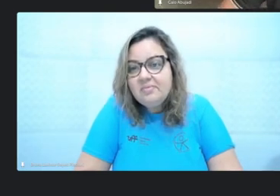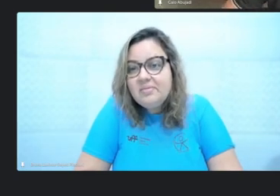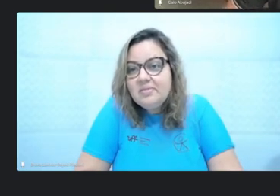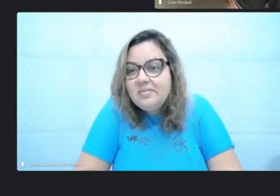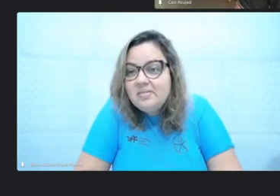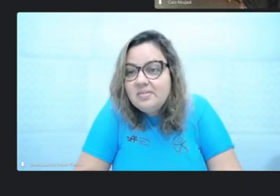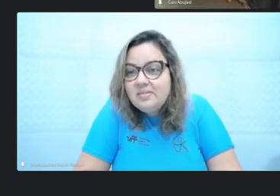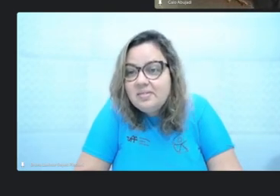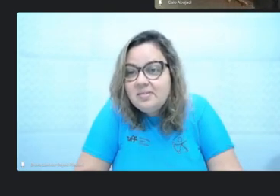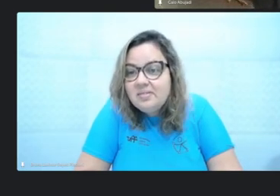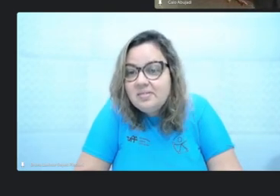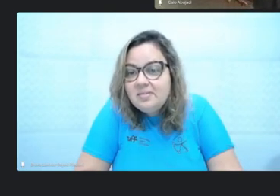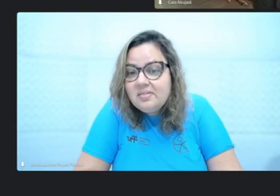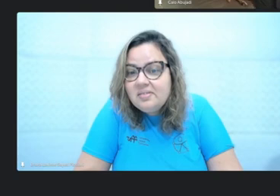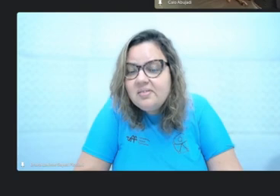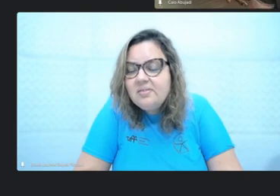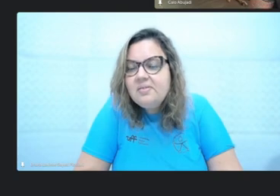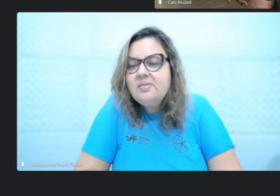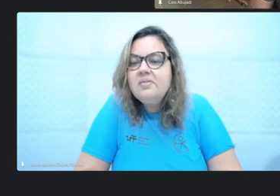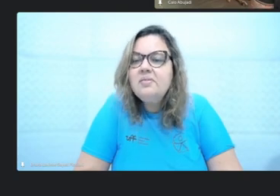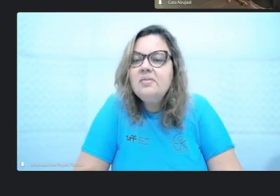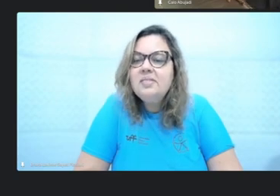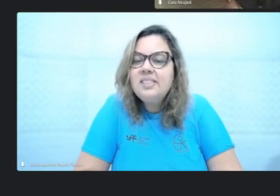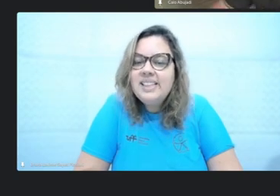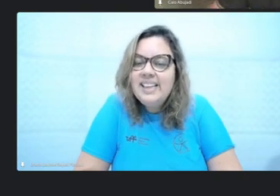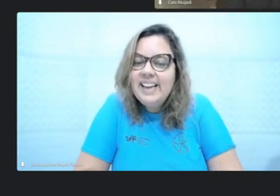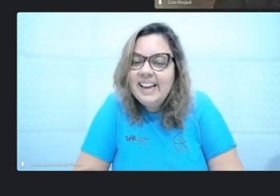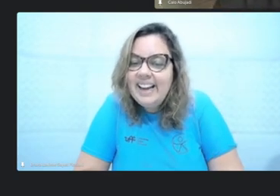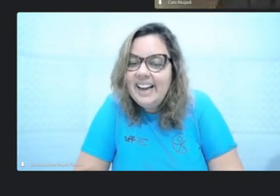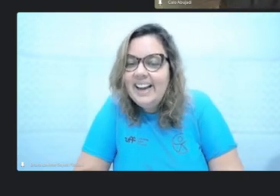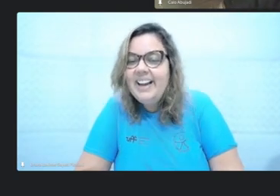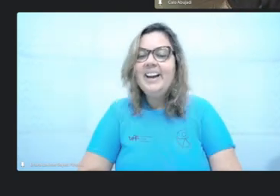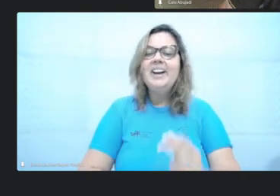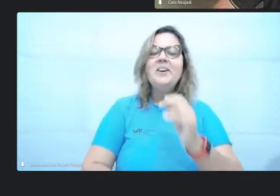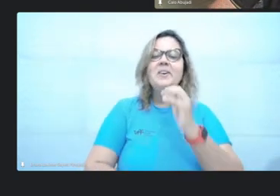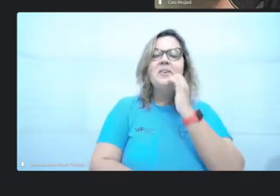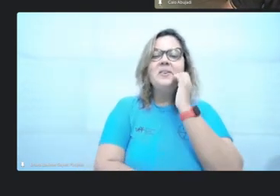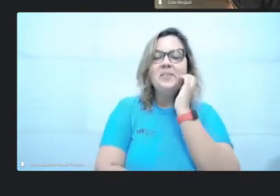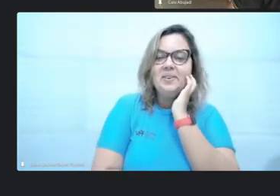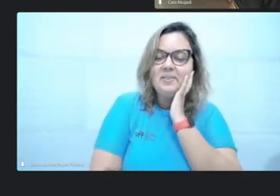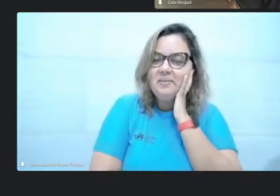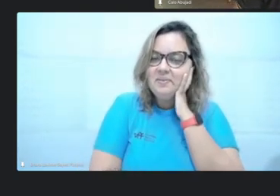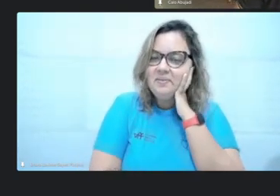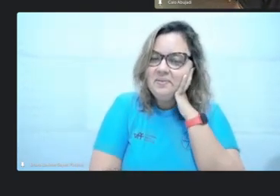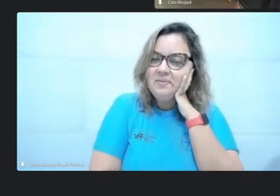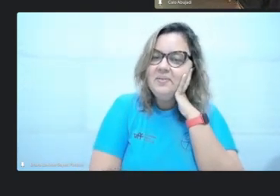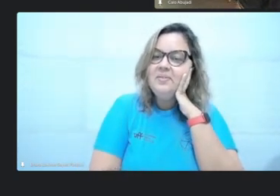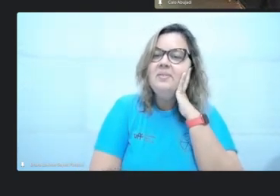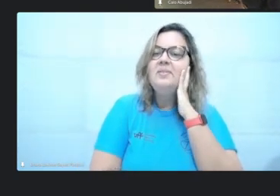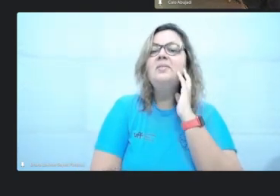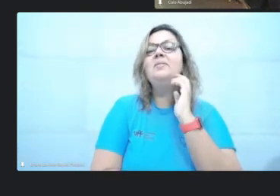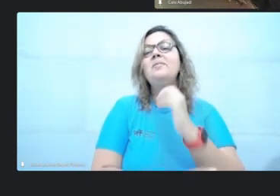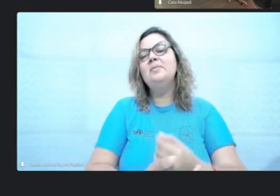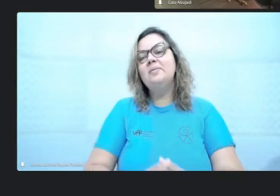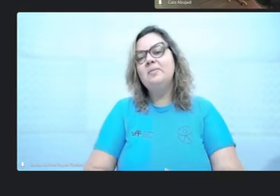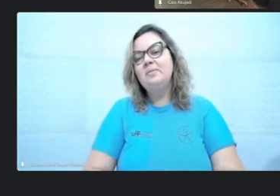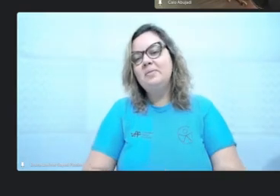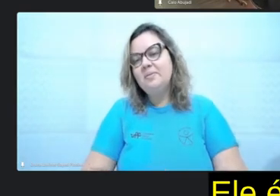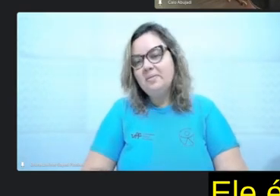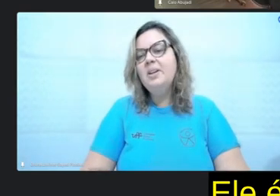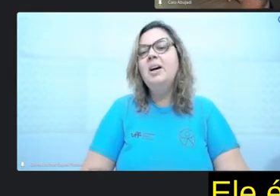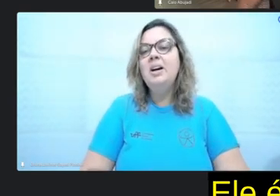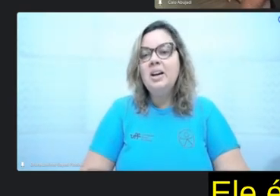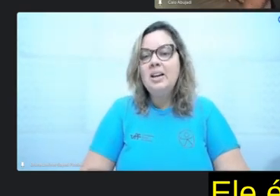Vai vir o Steven, né, que é esse pesquisador, né, ele estudou com Kanner,